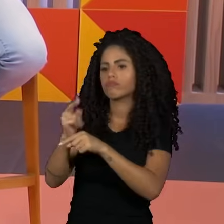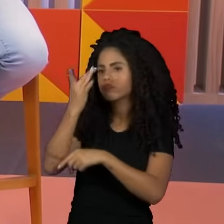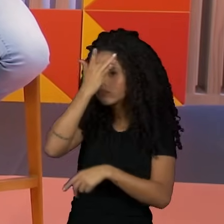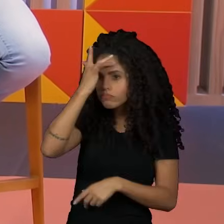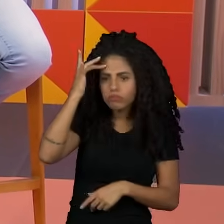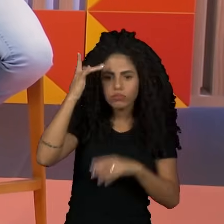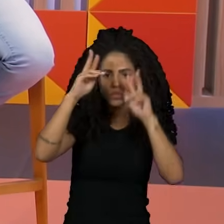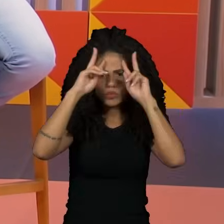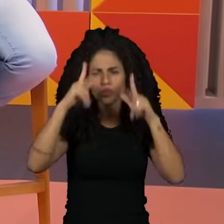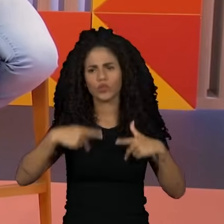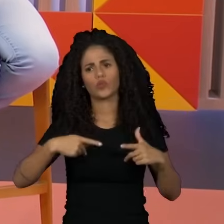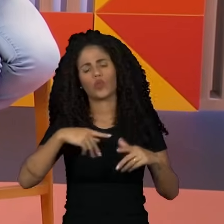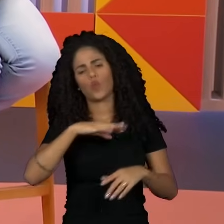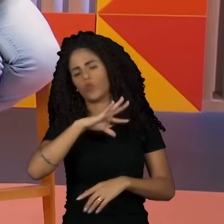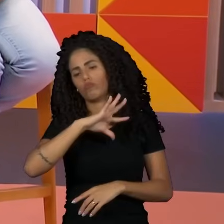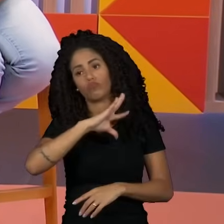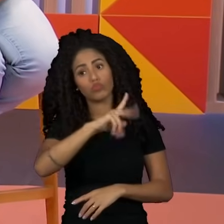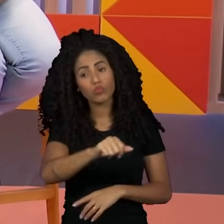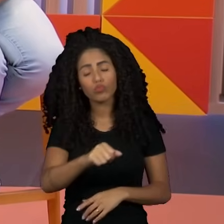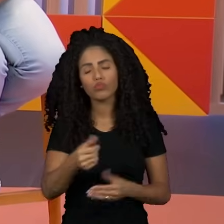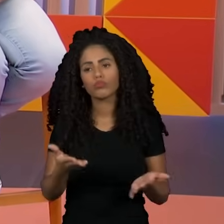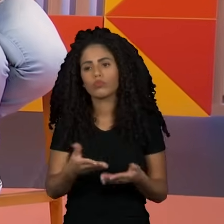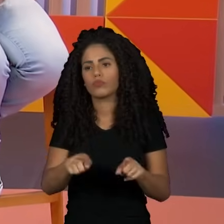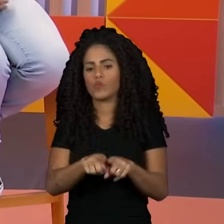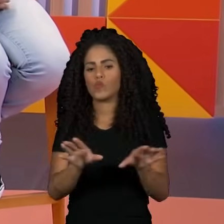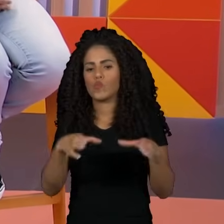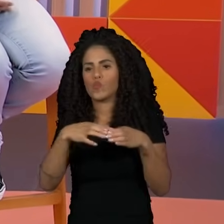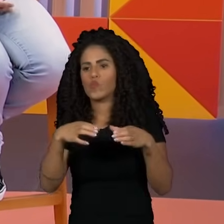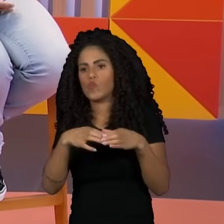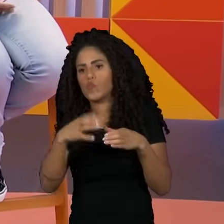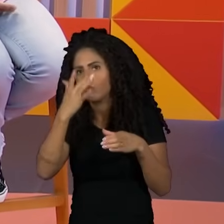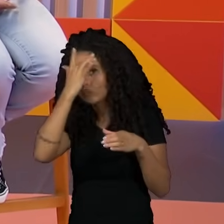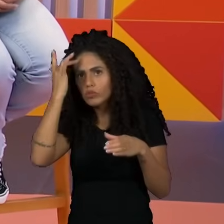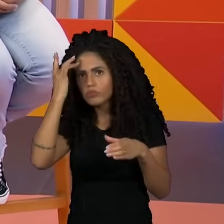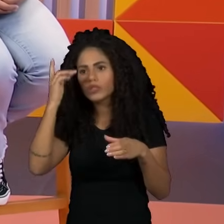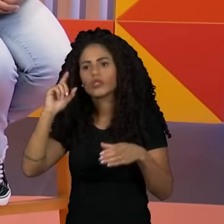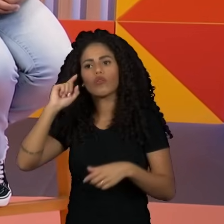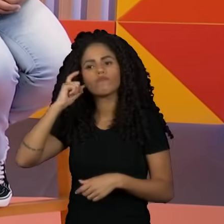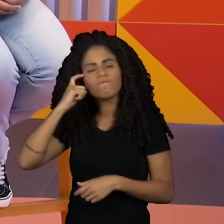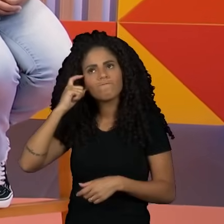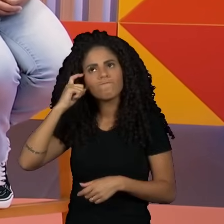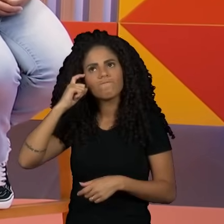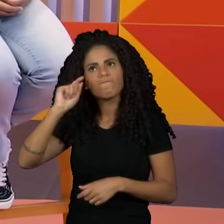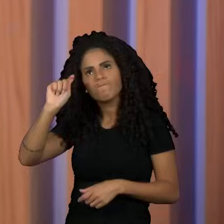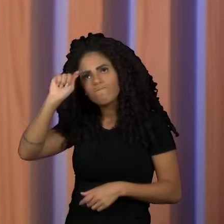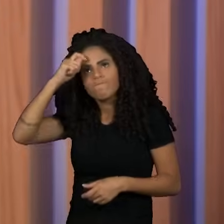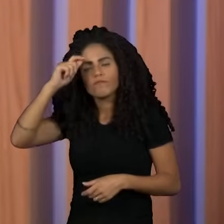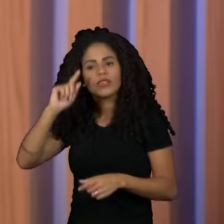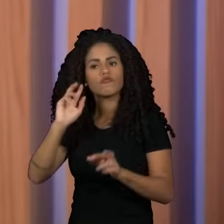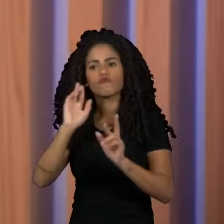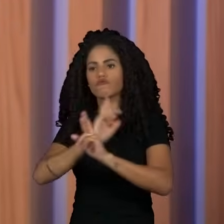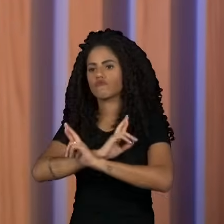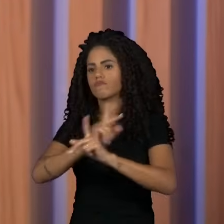uma forma geral, enquanto esse grupo de pessoas não mudar a forma de exploração desses recursos, a gente não tem